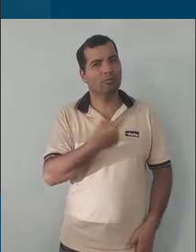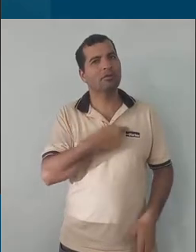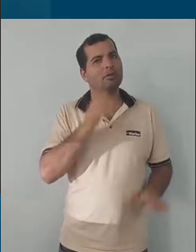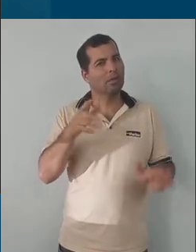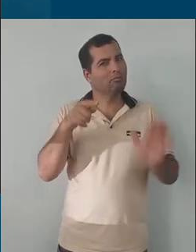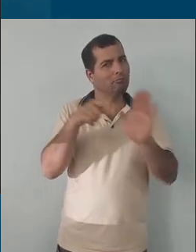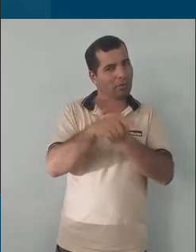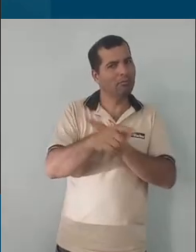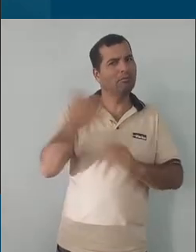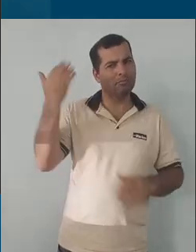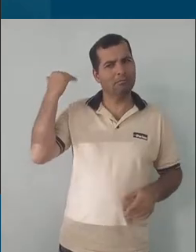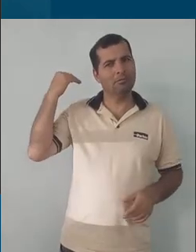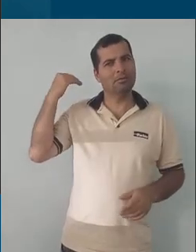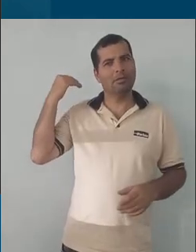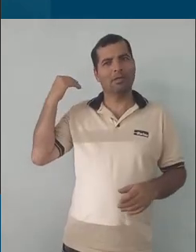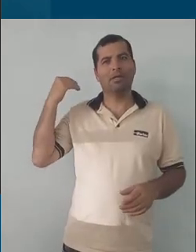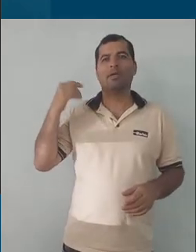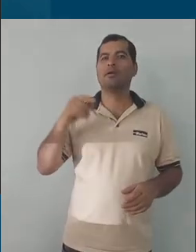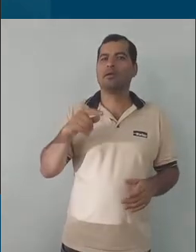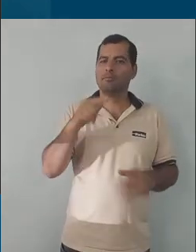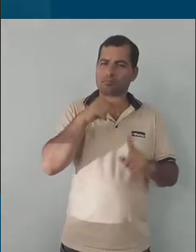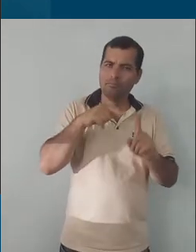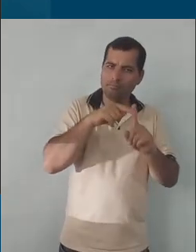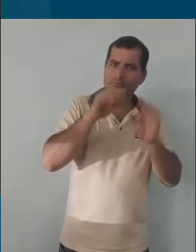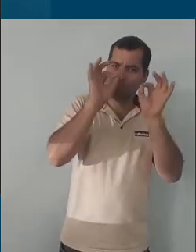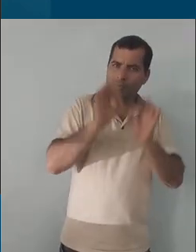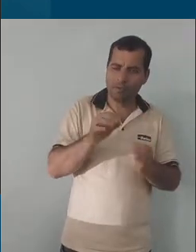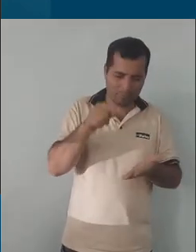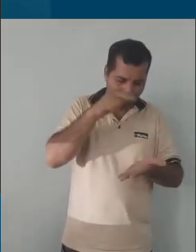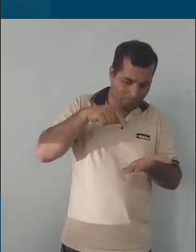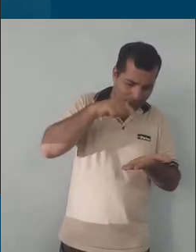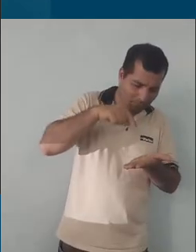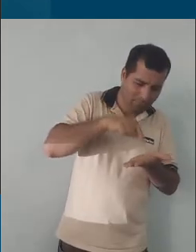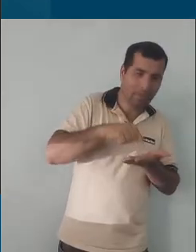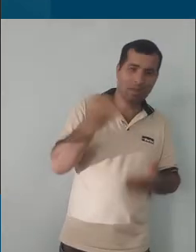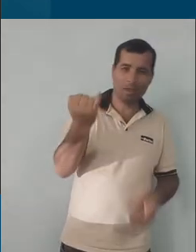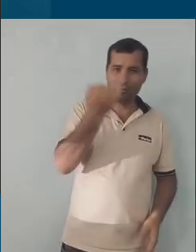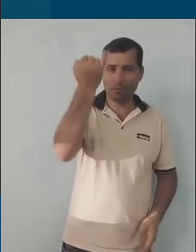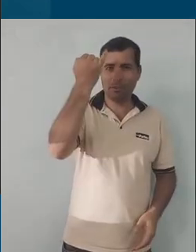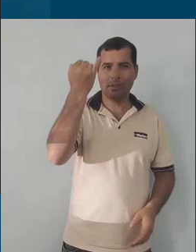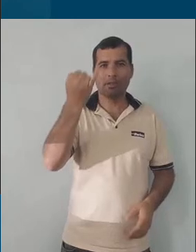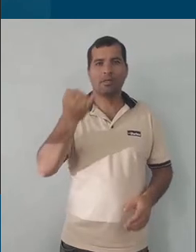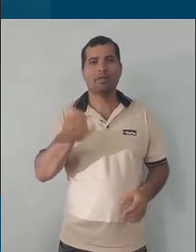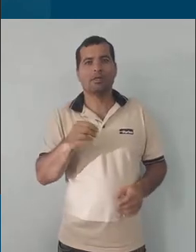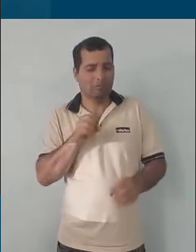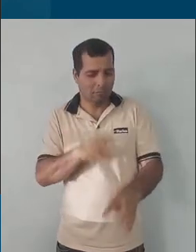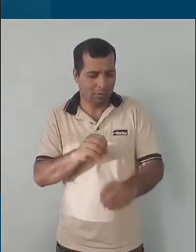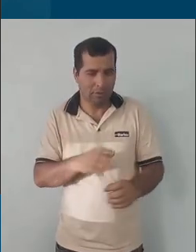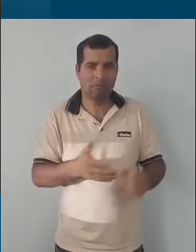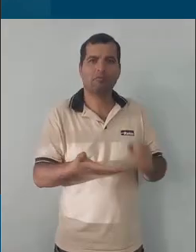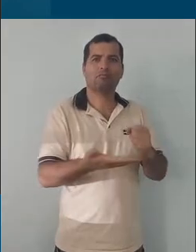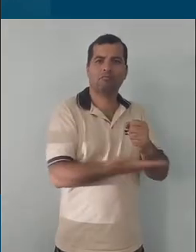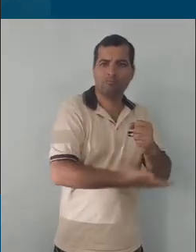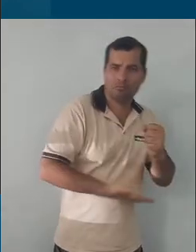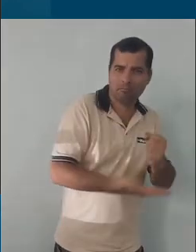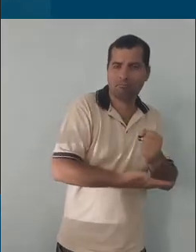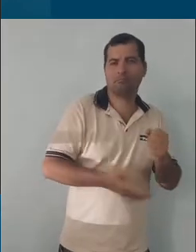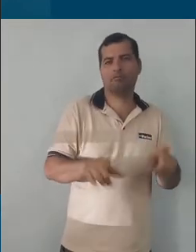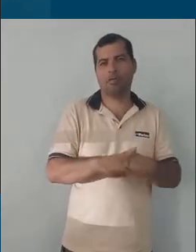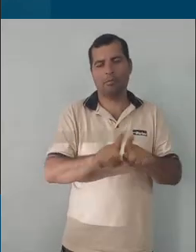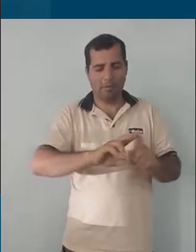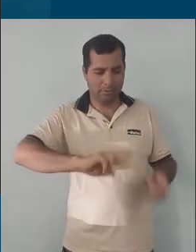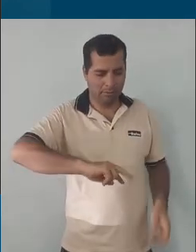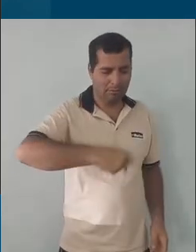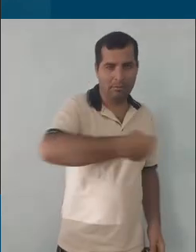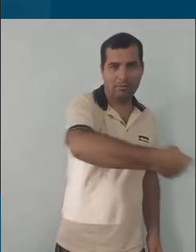é uma questão central, né, dessa articulação da educação infantil com o ensino fundamental, do ensino fundamental com a educação infantil. Então, com isso,